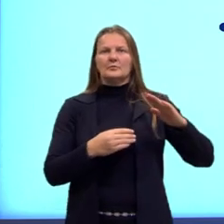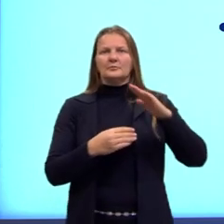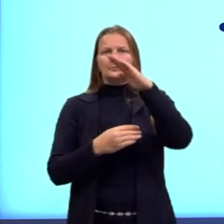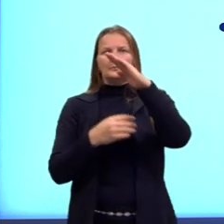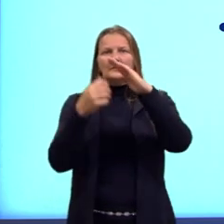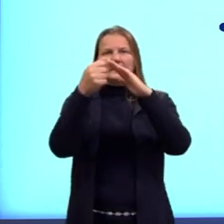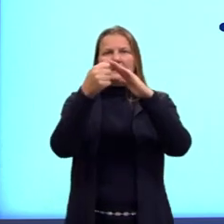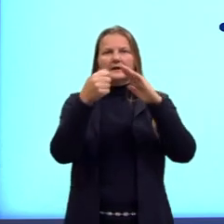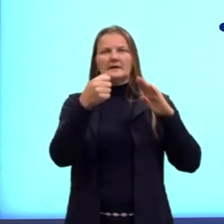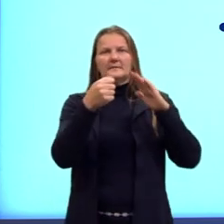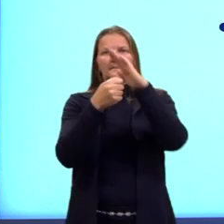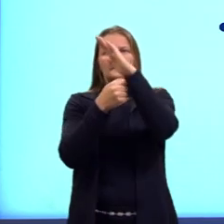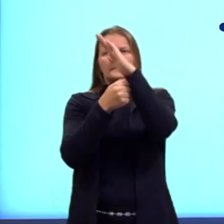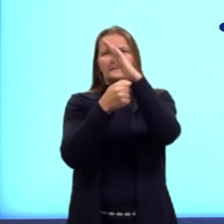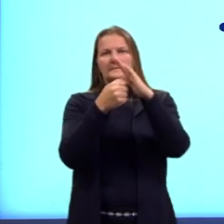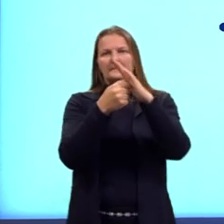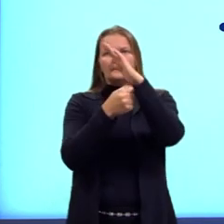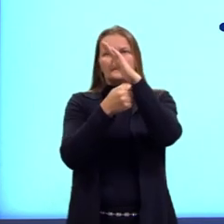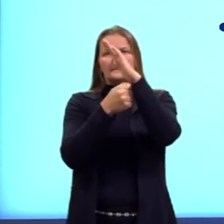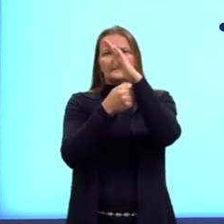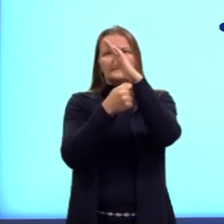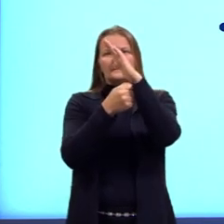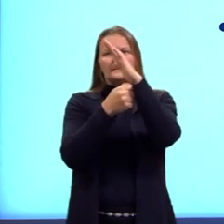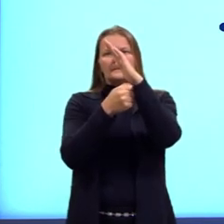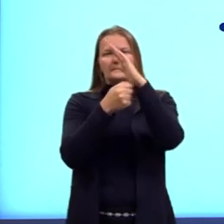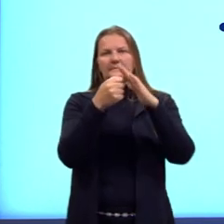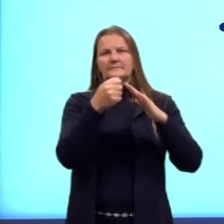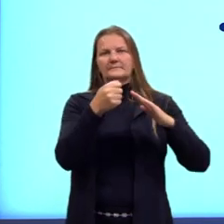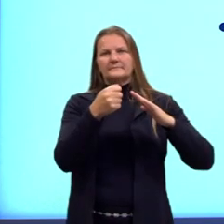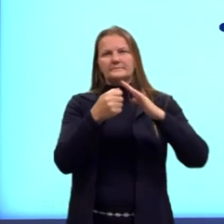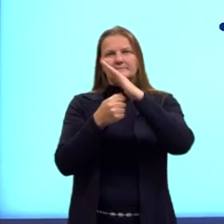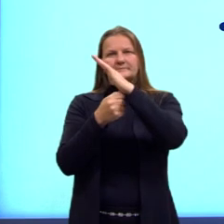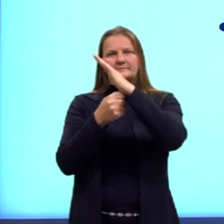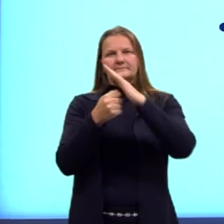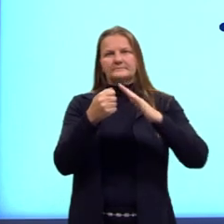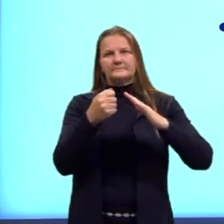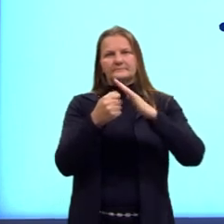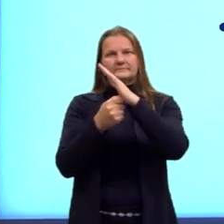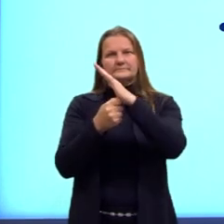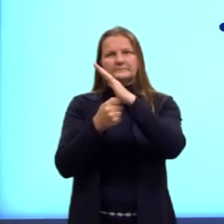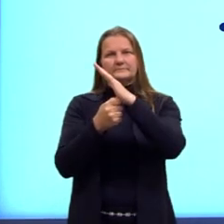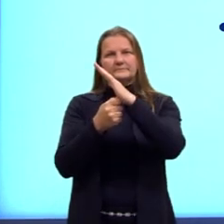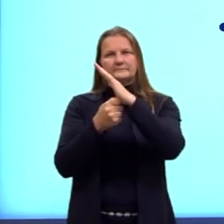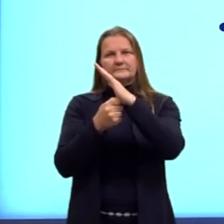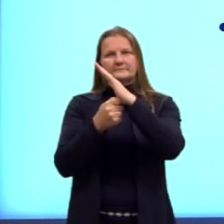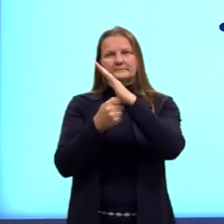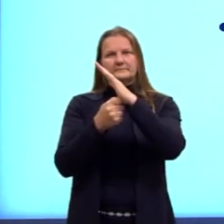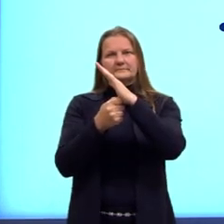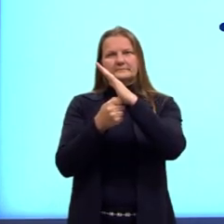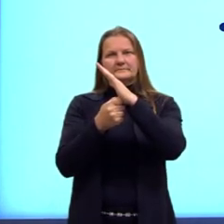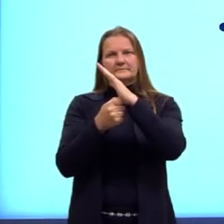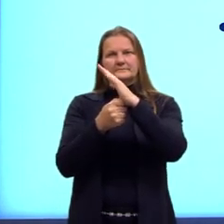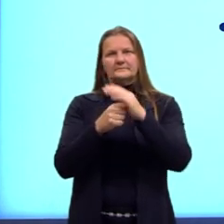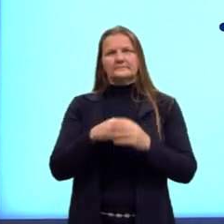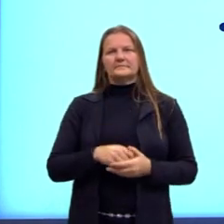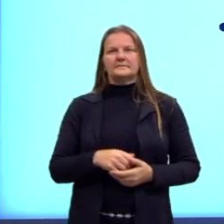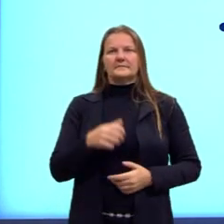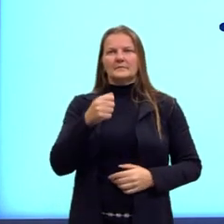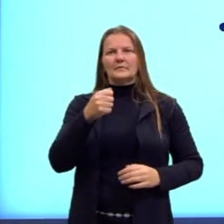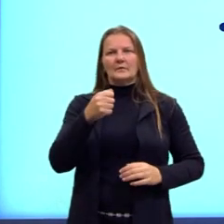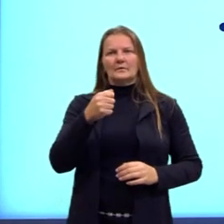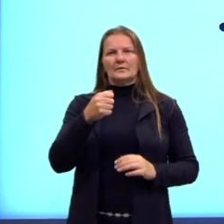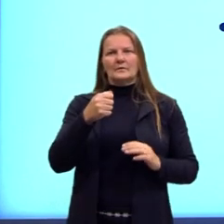formado por um dos lados com a reta suporte suplementar ao ângulo interno então Aqui nós temos a nossa